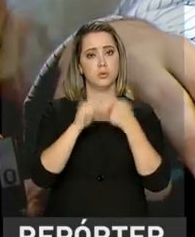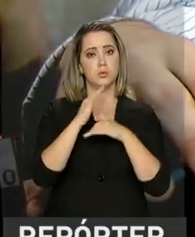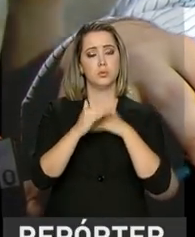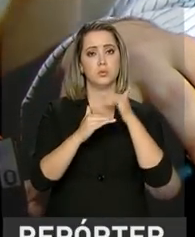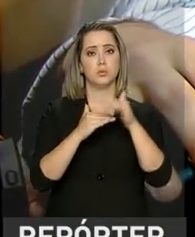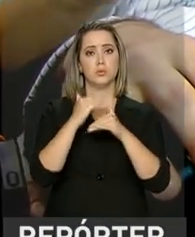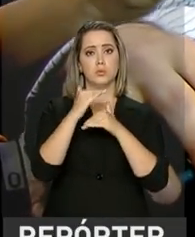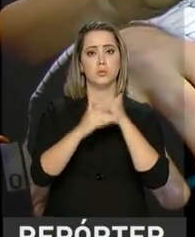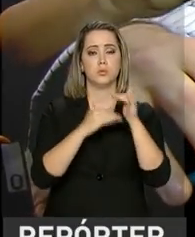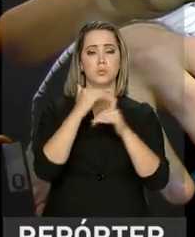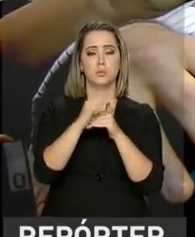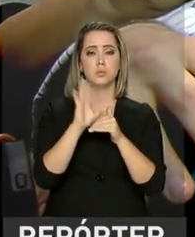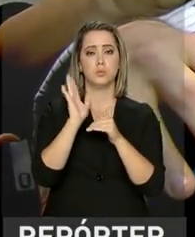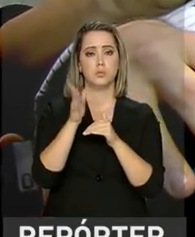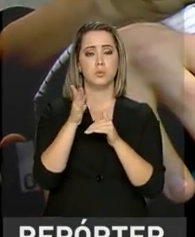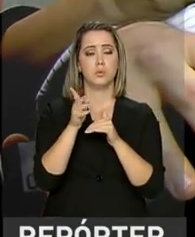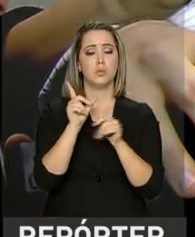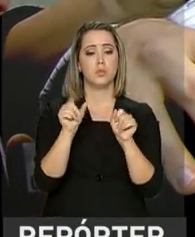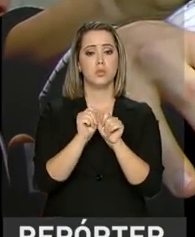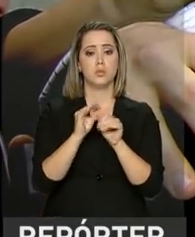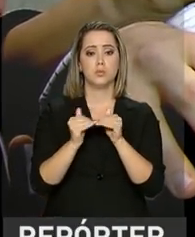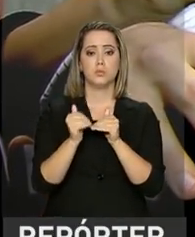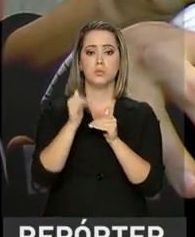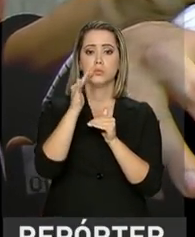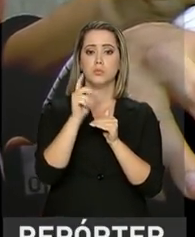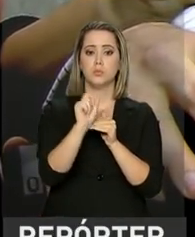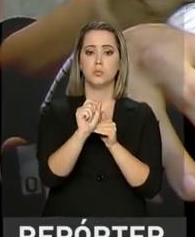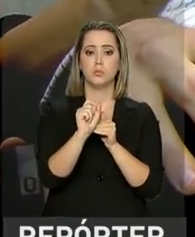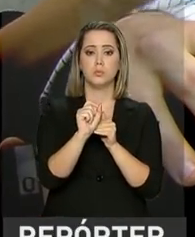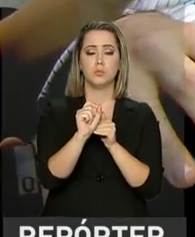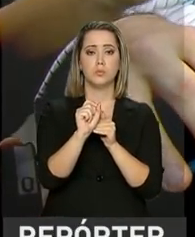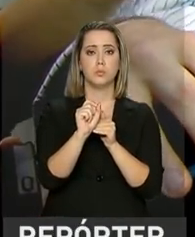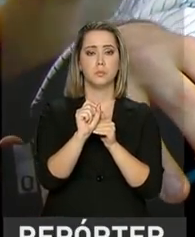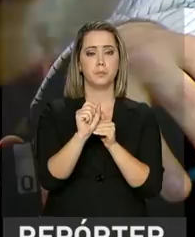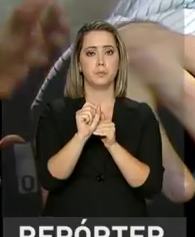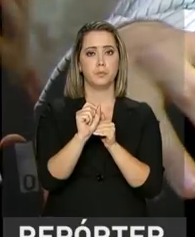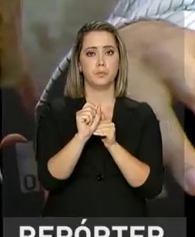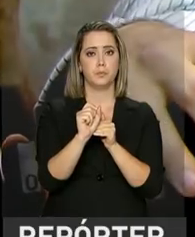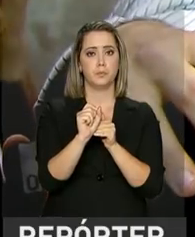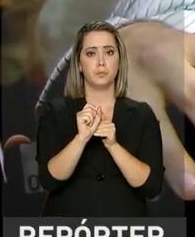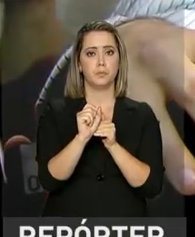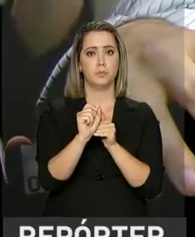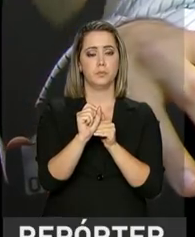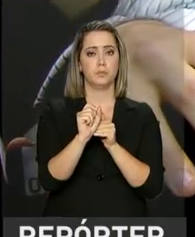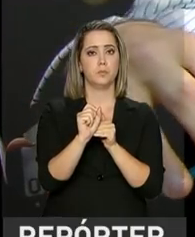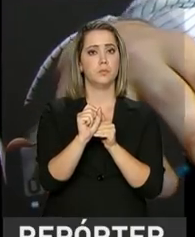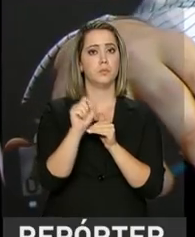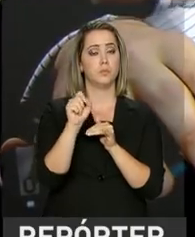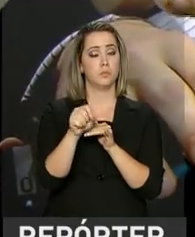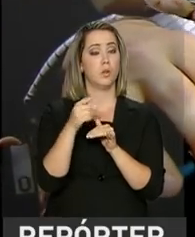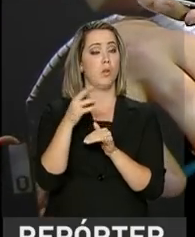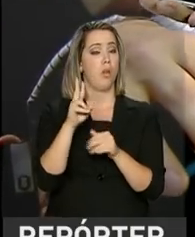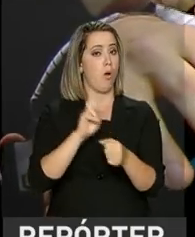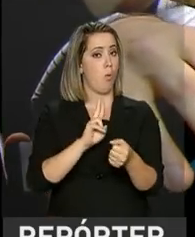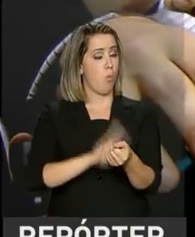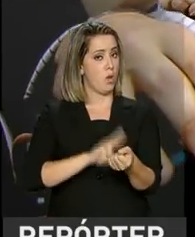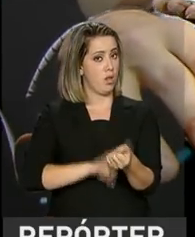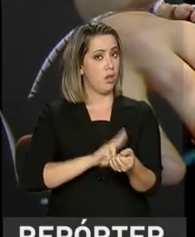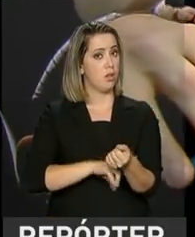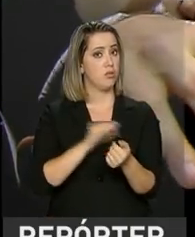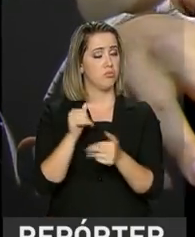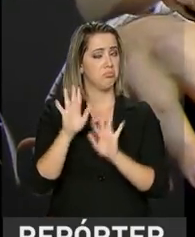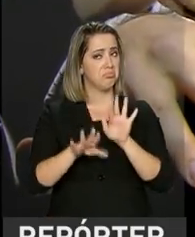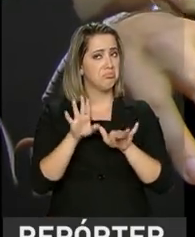bastante e que já deve está crescendo a um ritmo ainda é de cerca de